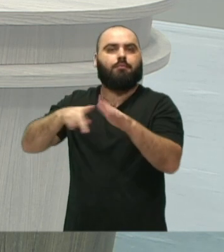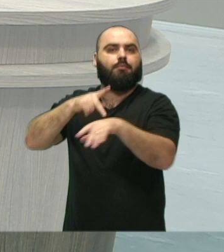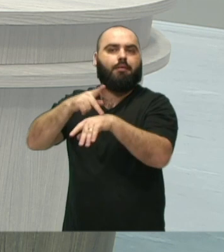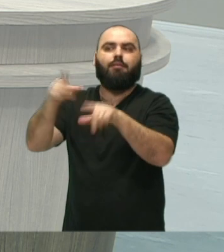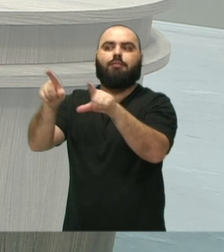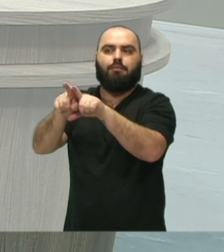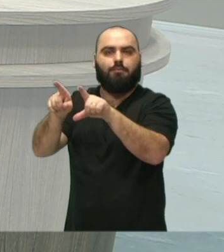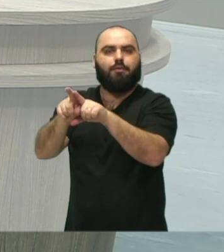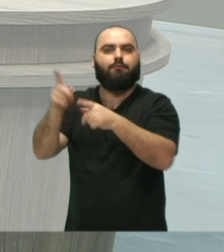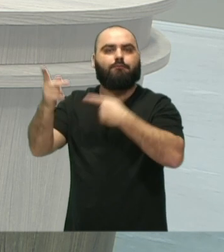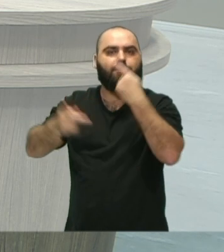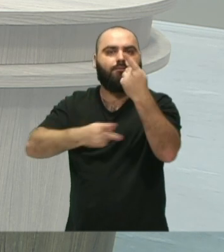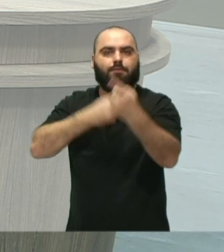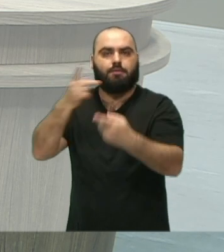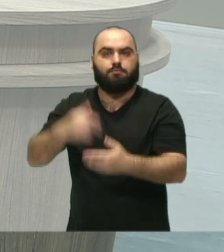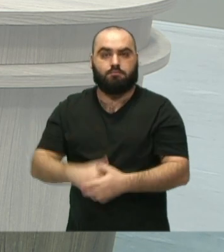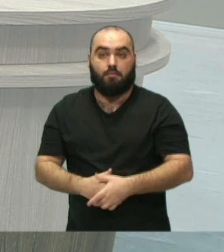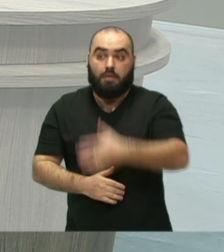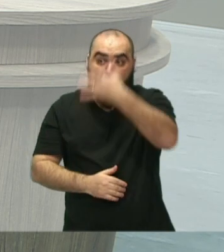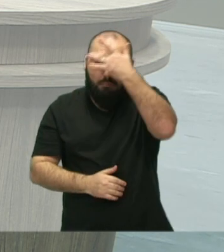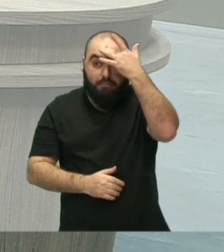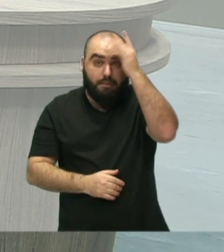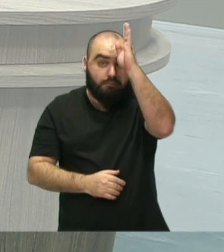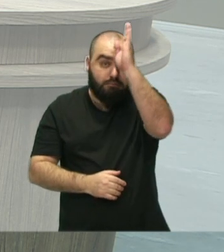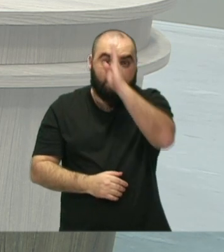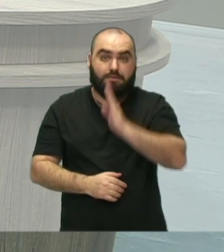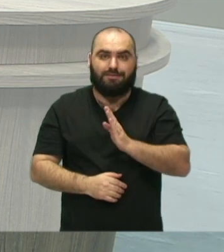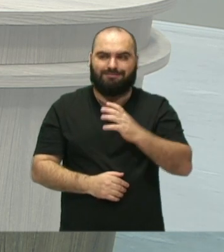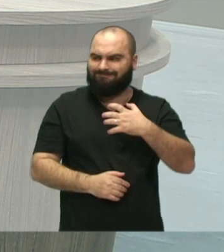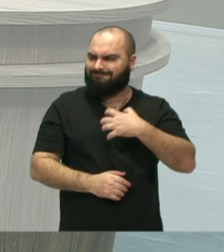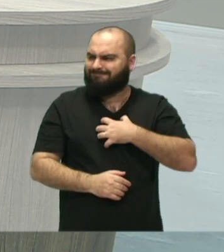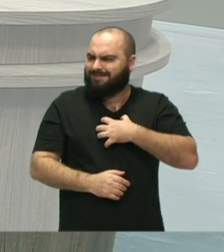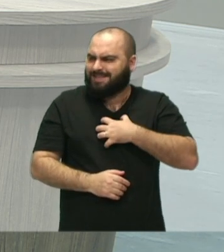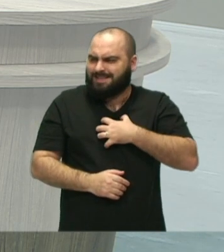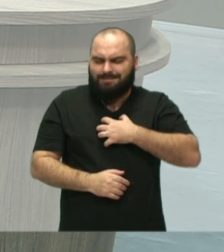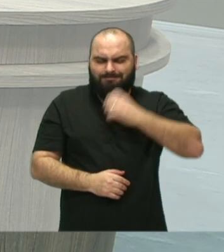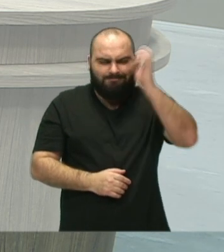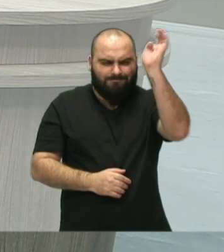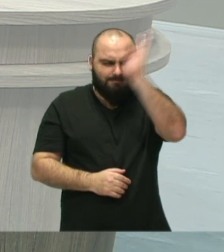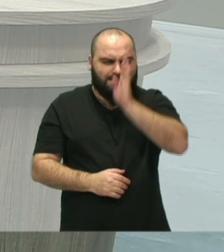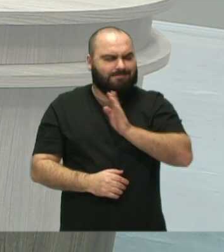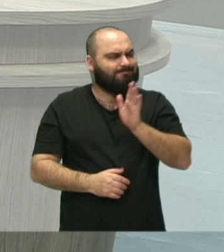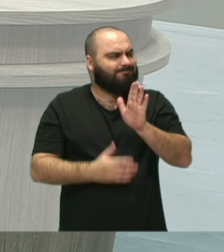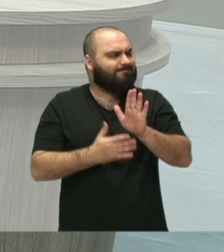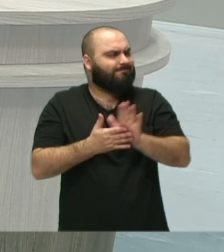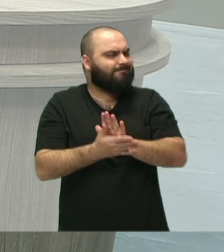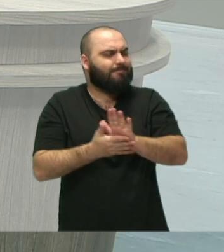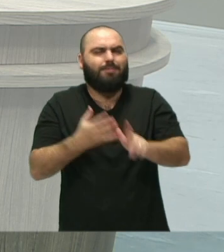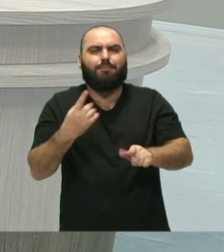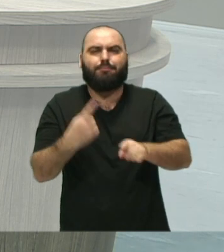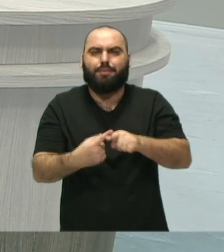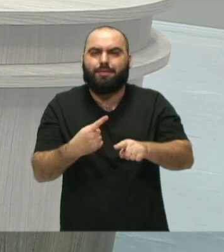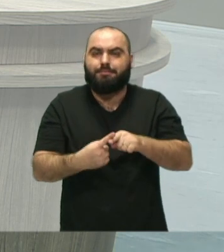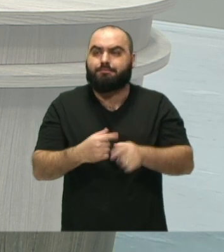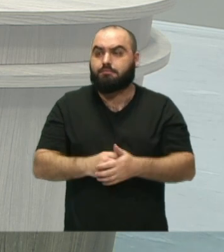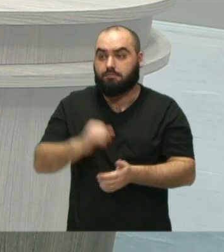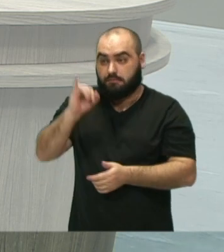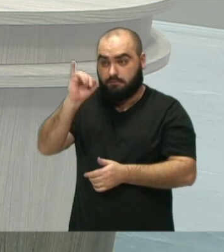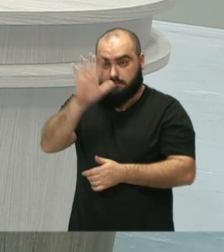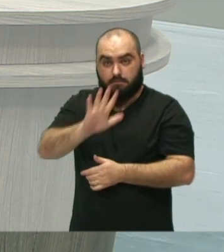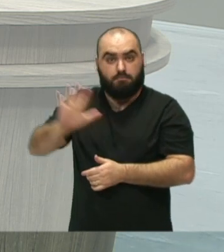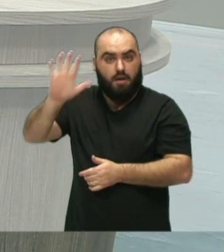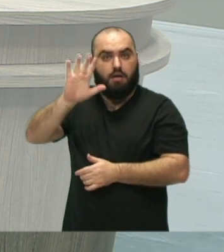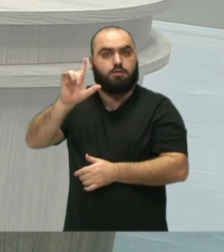e que o brasileiro não se sente brasileiro pertencente, né? Porque a imagem que se tem